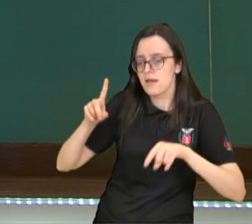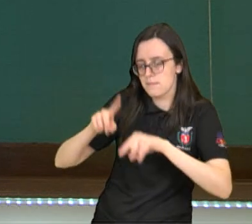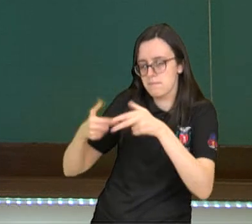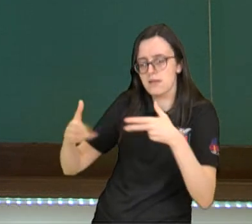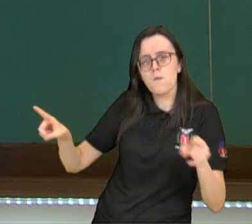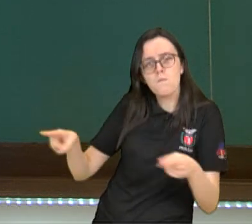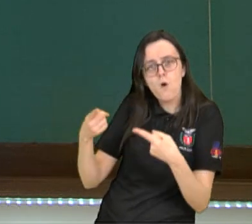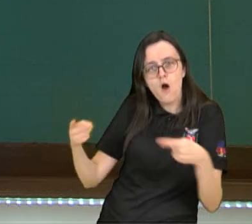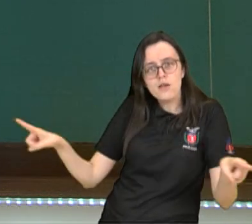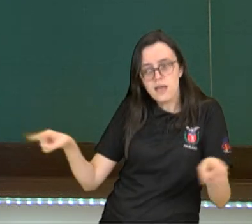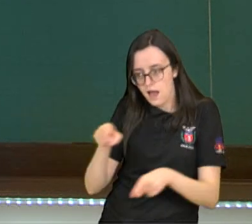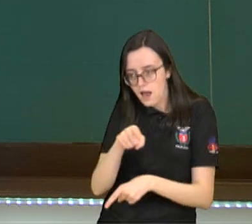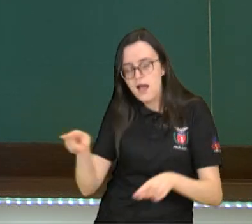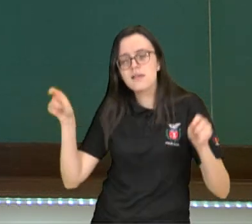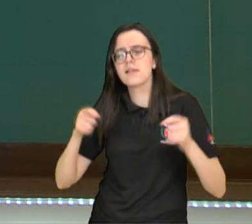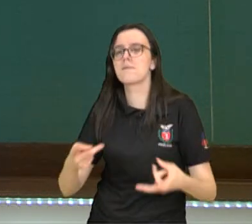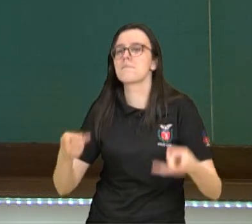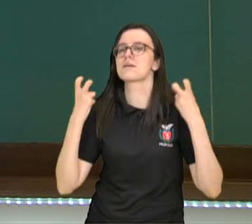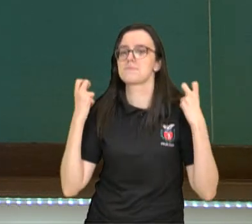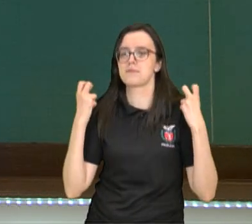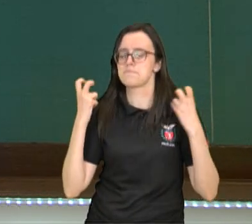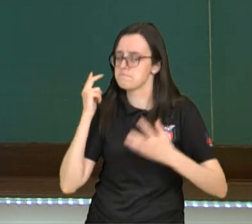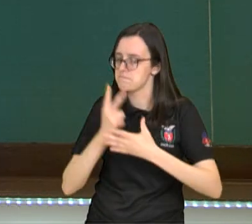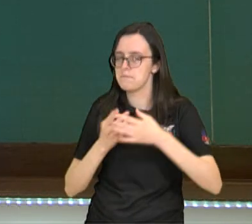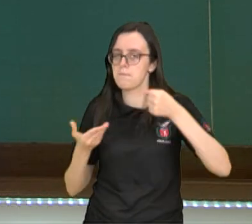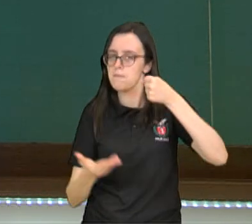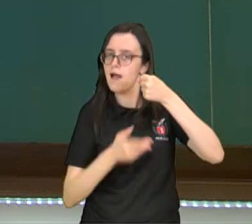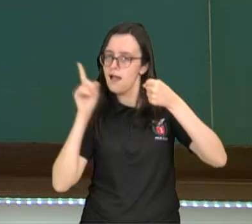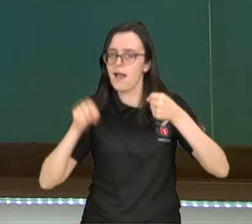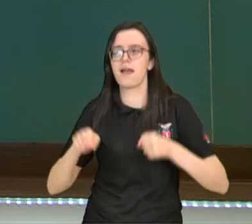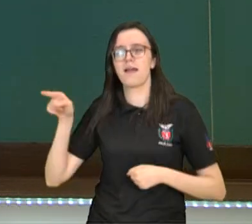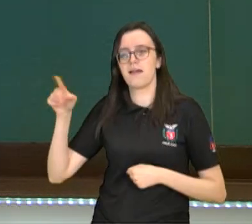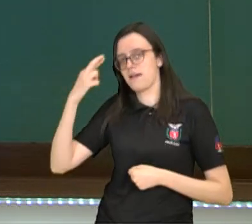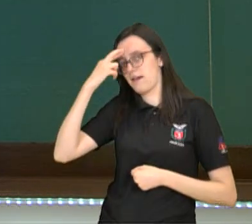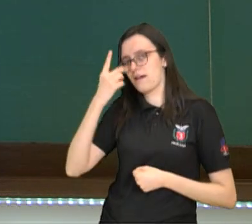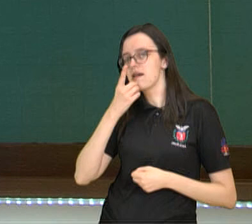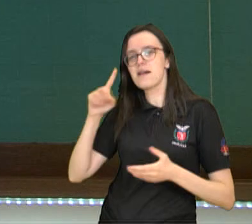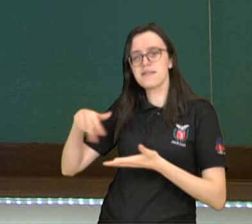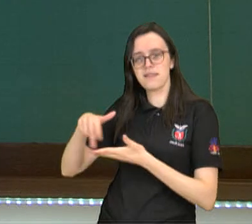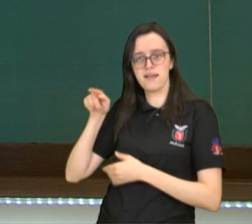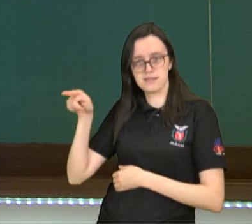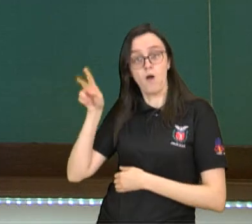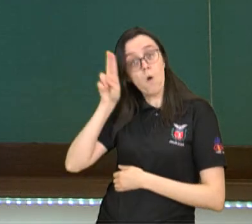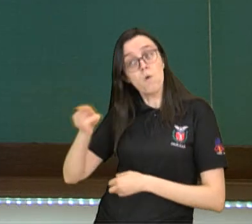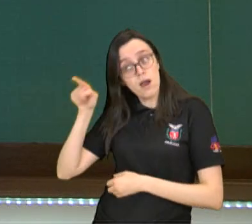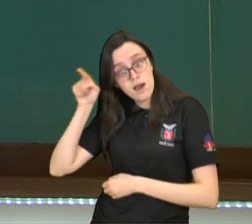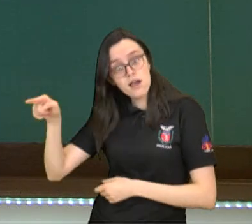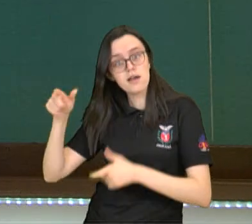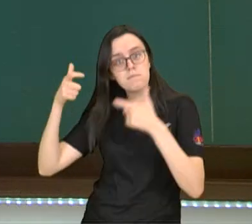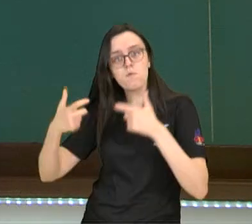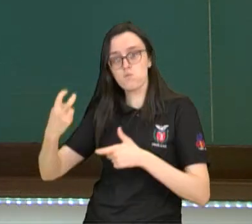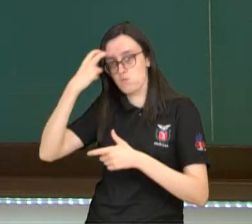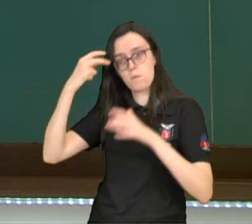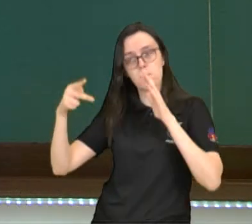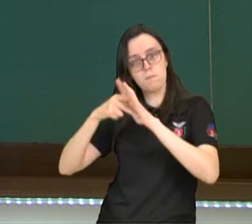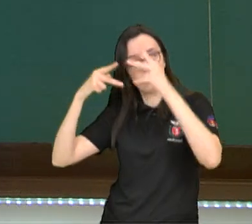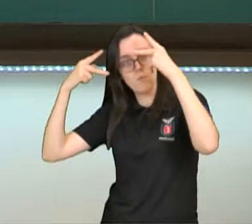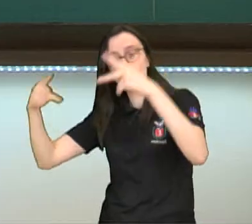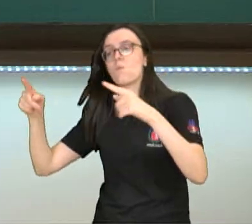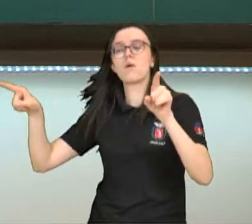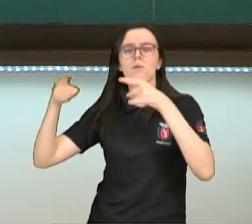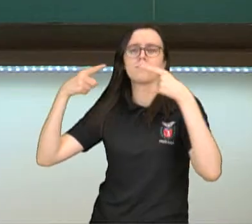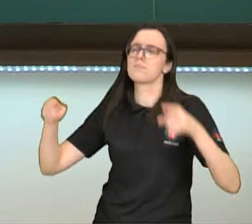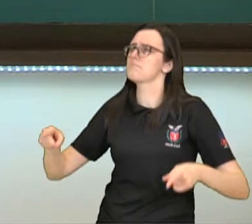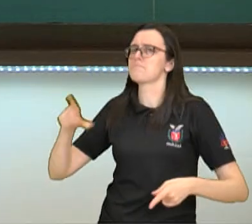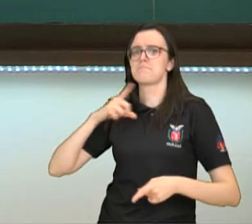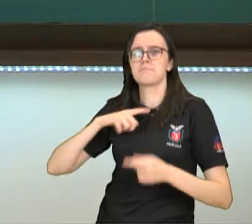ali o CD, mas em todo momento inspirado na bachata. Então é uma cultura lá da República Dominicana, uma música que teve